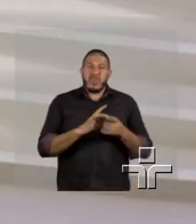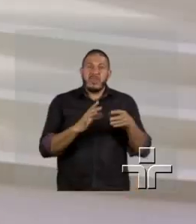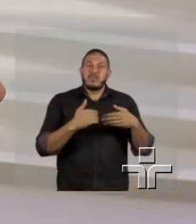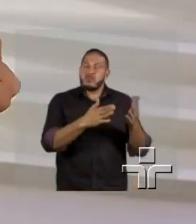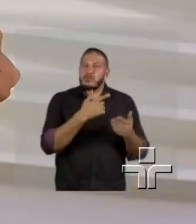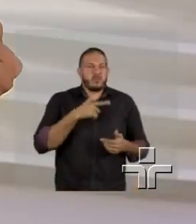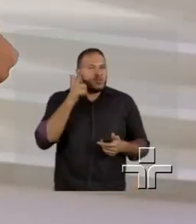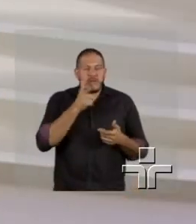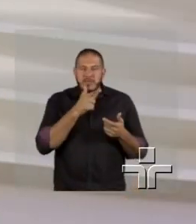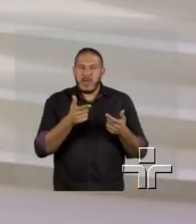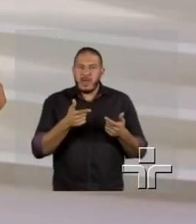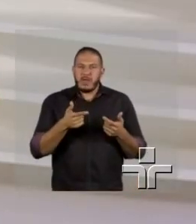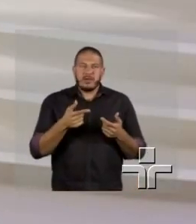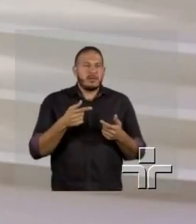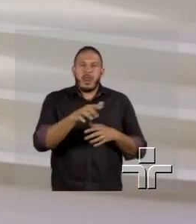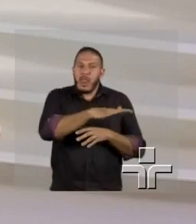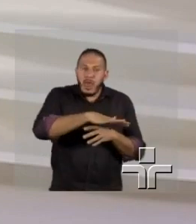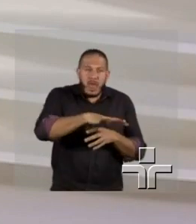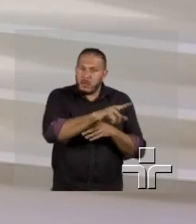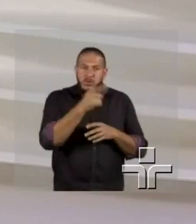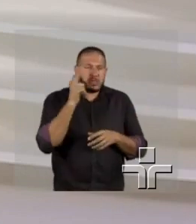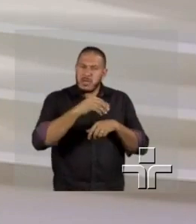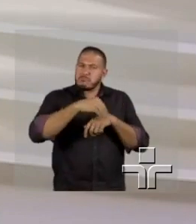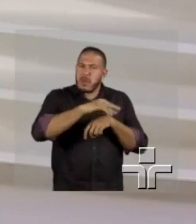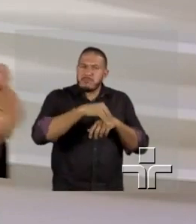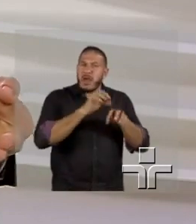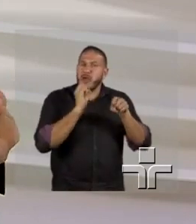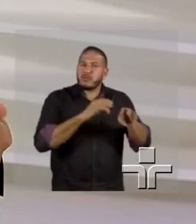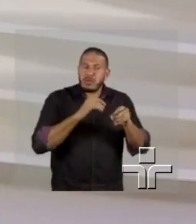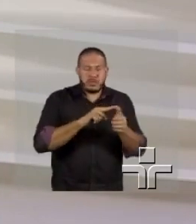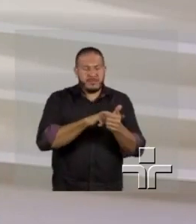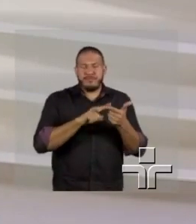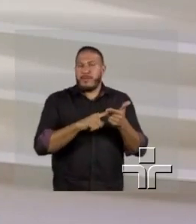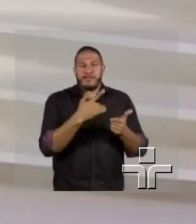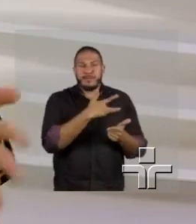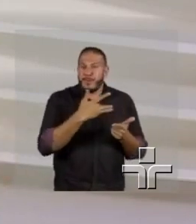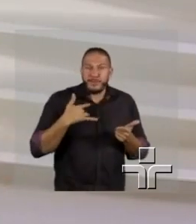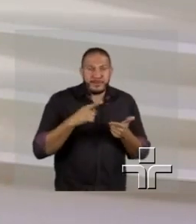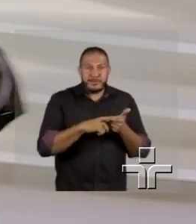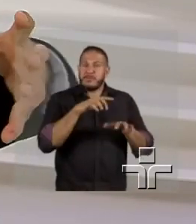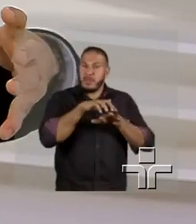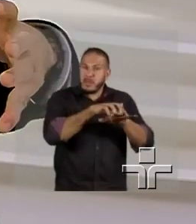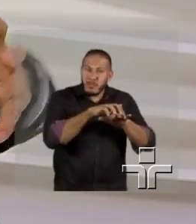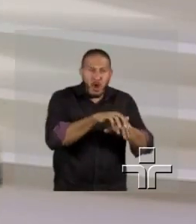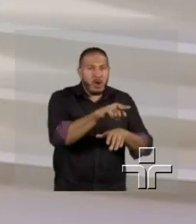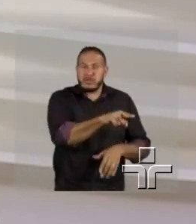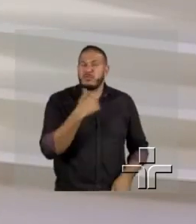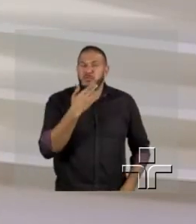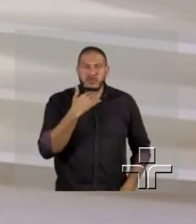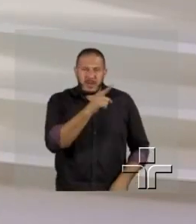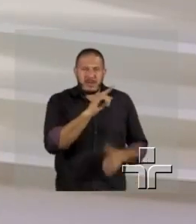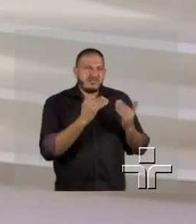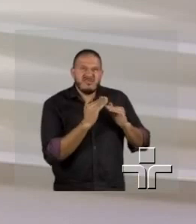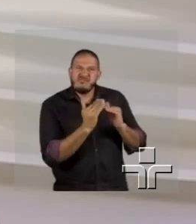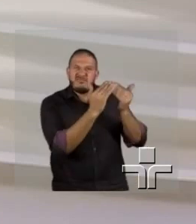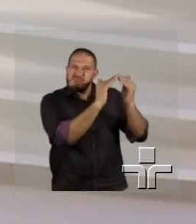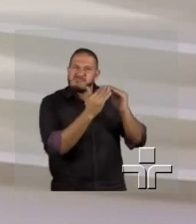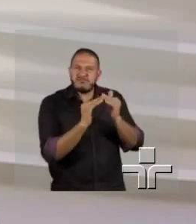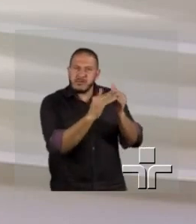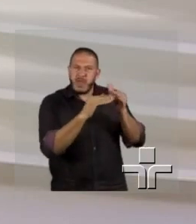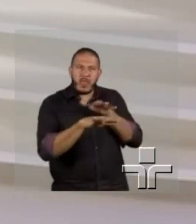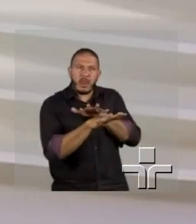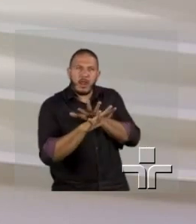miliciano ou ao crime organizado, é também o rastreamento de dinheiro, etc. Tem Banco Central, entra